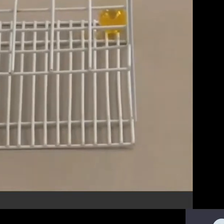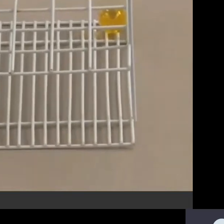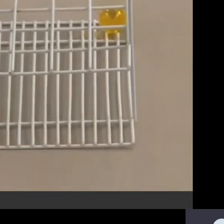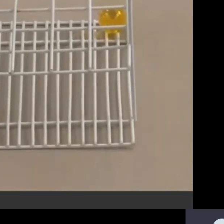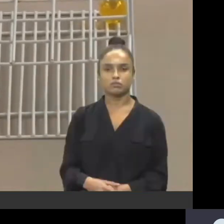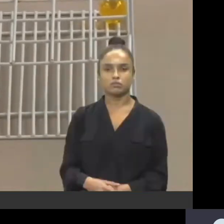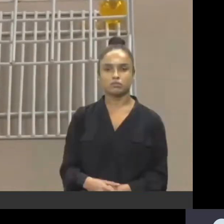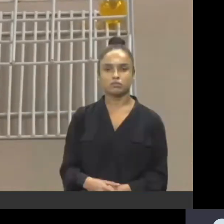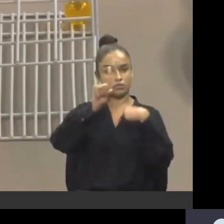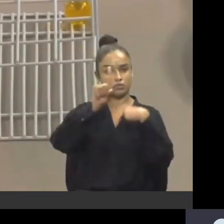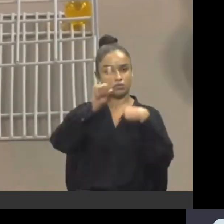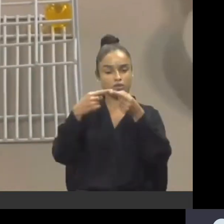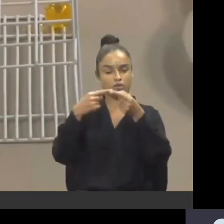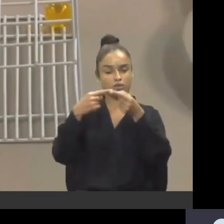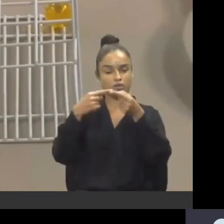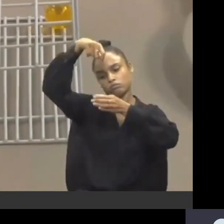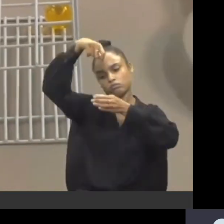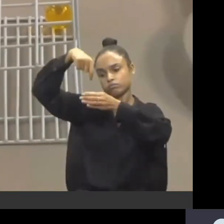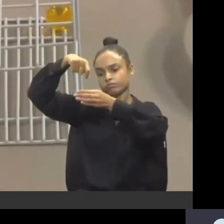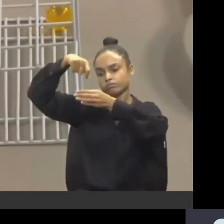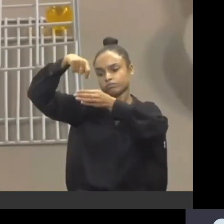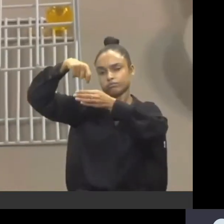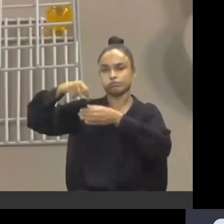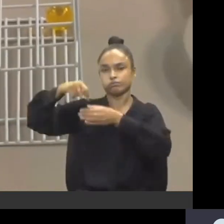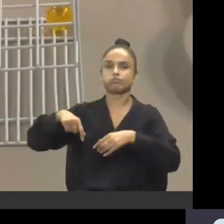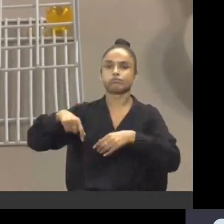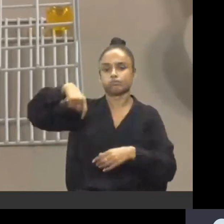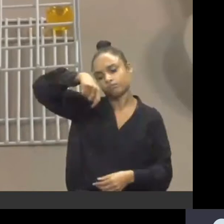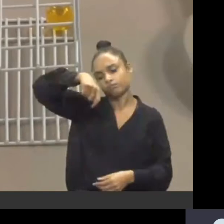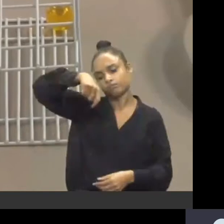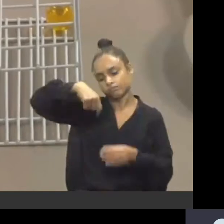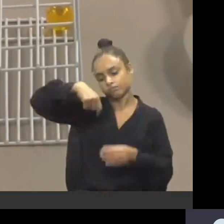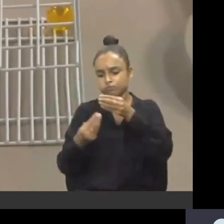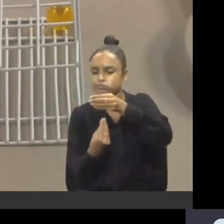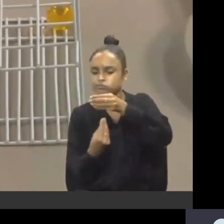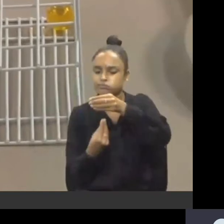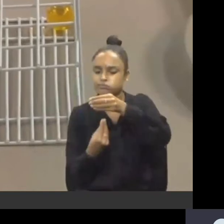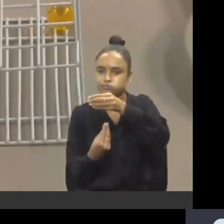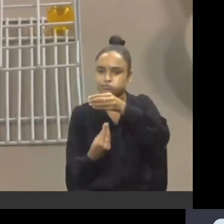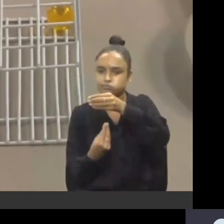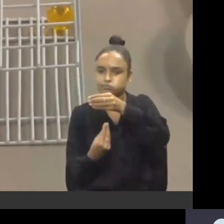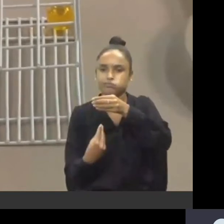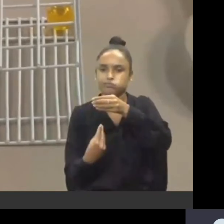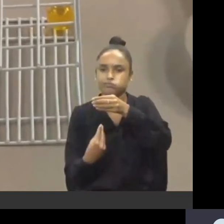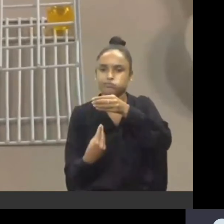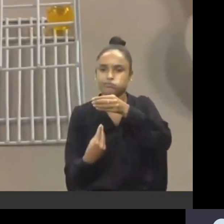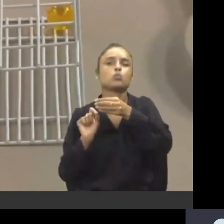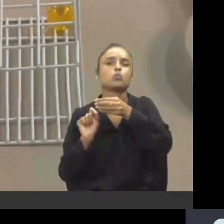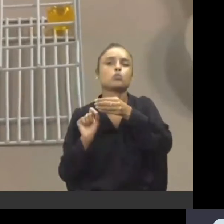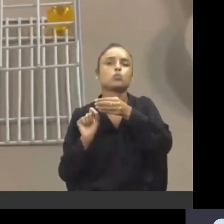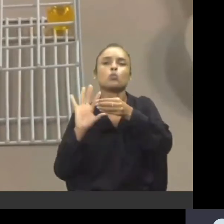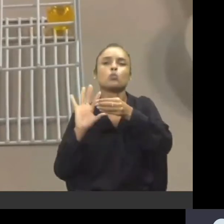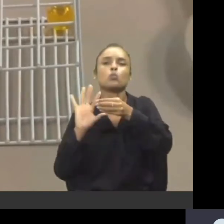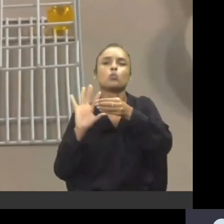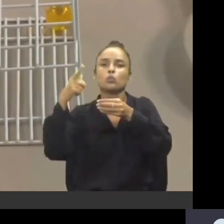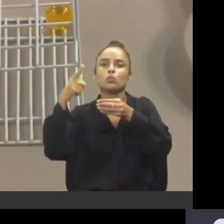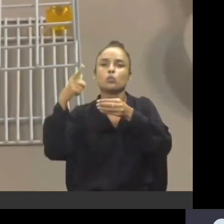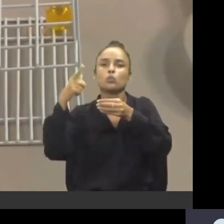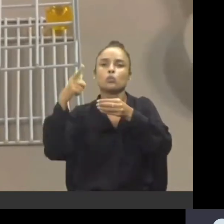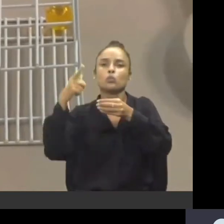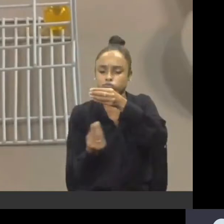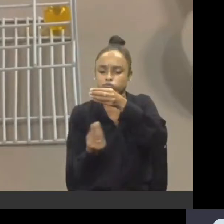Então, após a adição, nós vamos agitar esse tubo e observar então o que aconteceu com esta